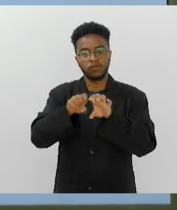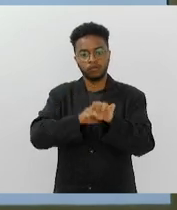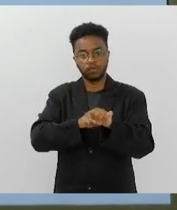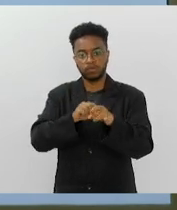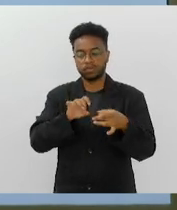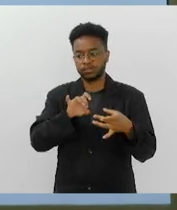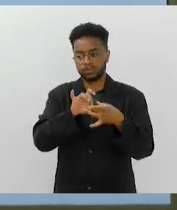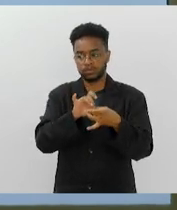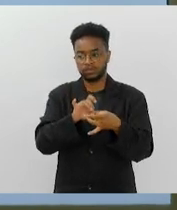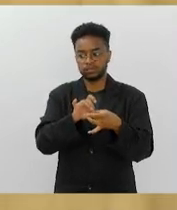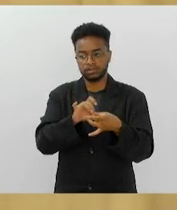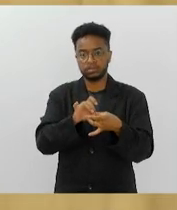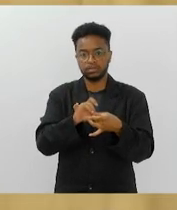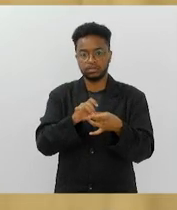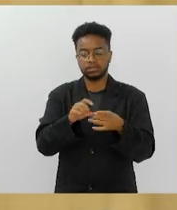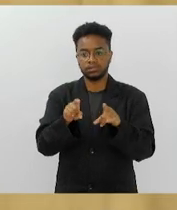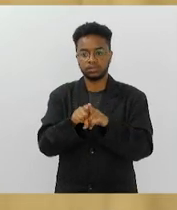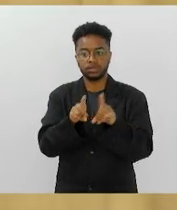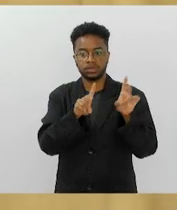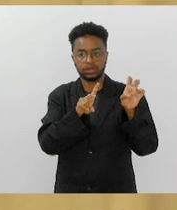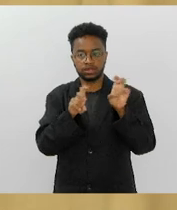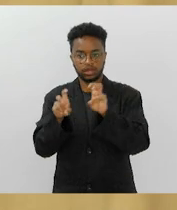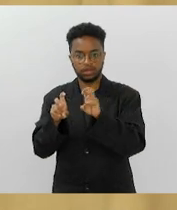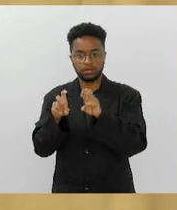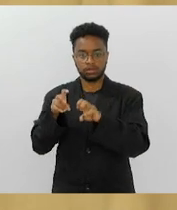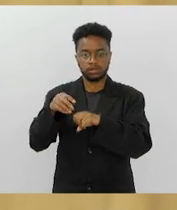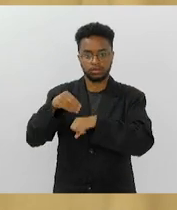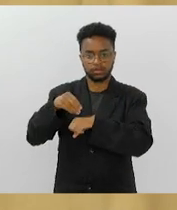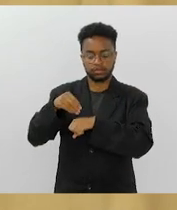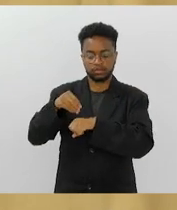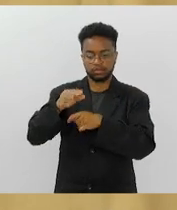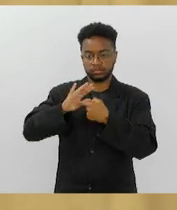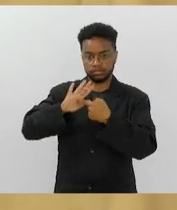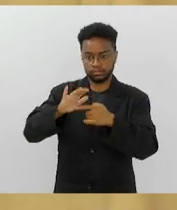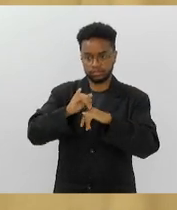para que todas essas temáticas cheguem na ponta.